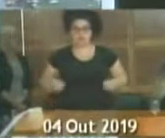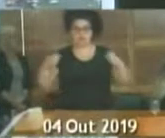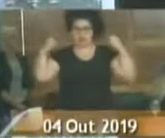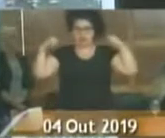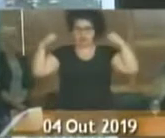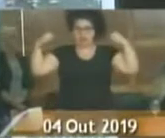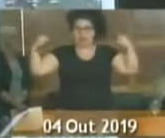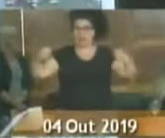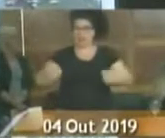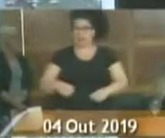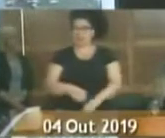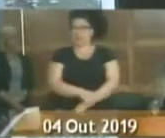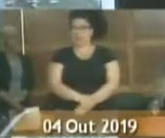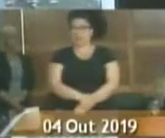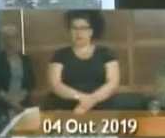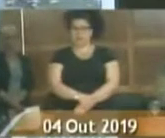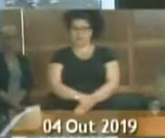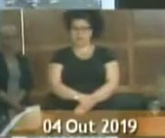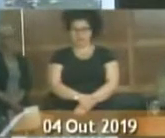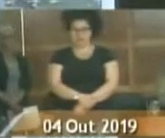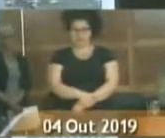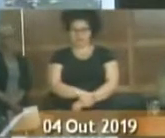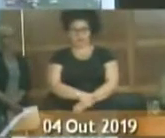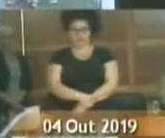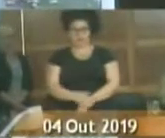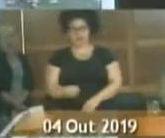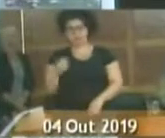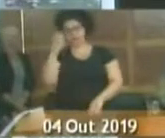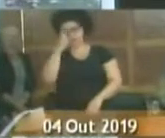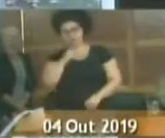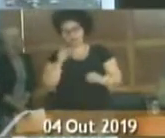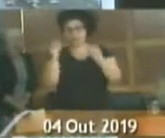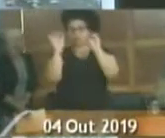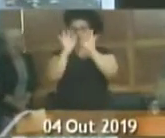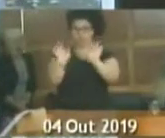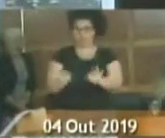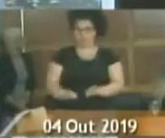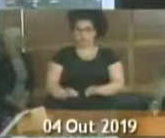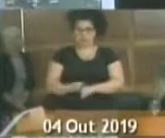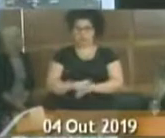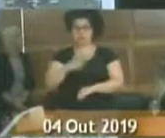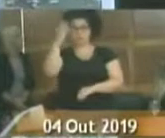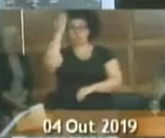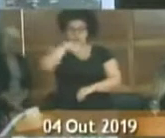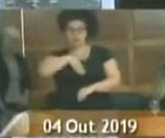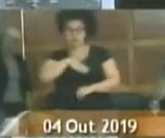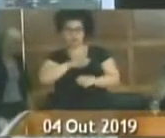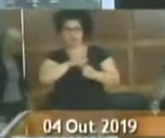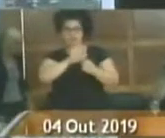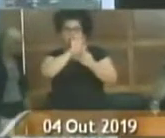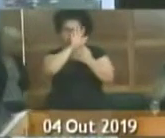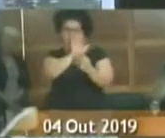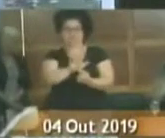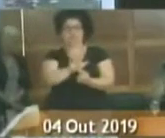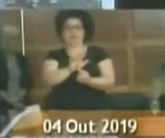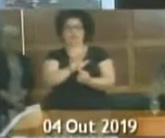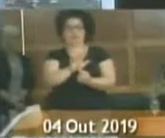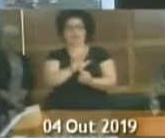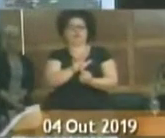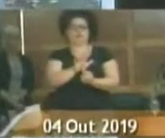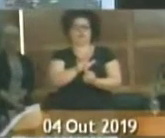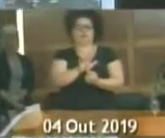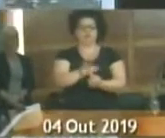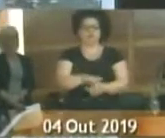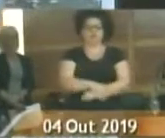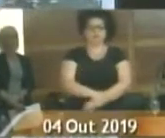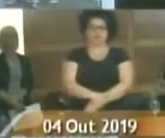em disparado. Mas ela é muito linda, muito feliz. E é a prova do...